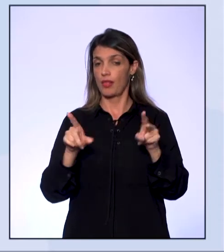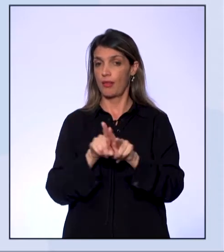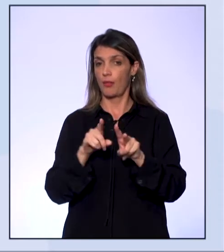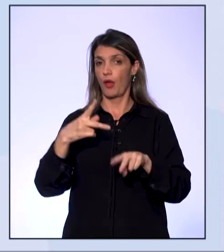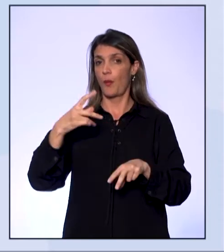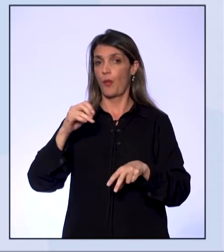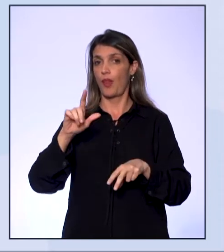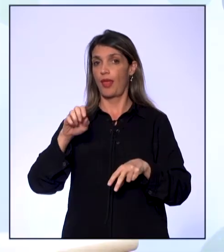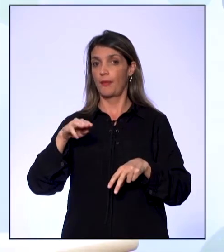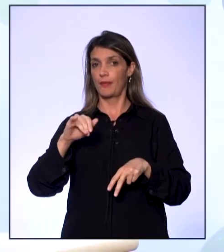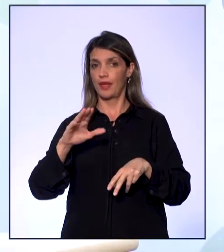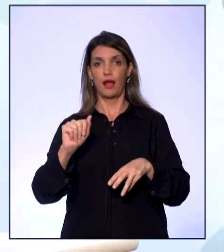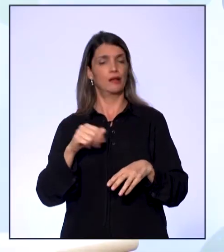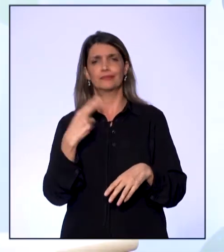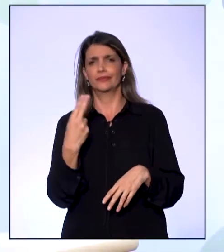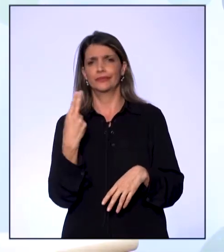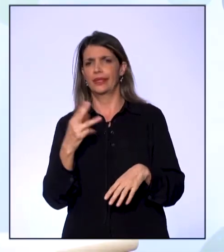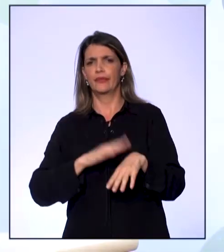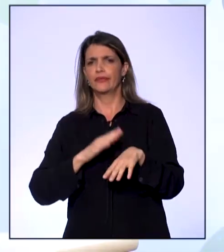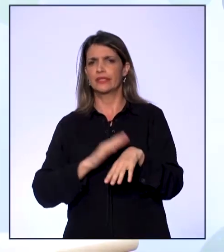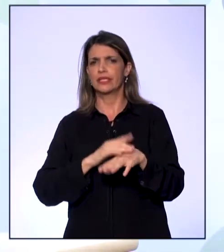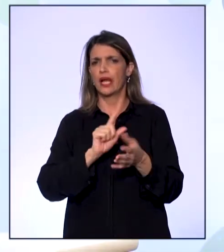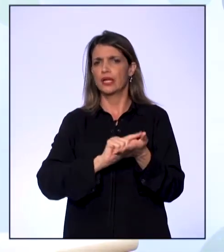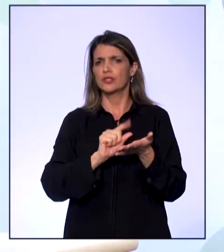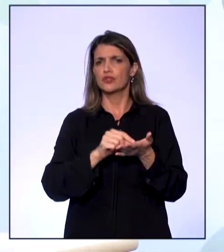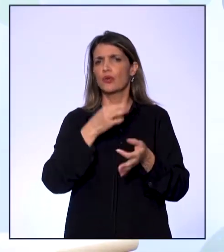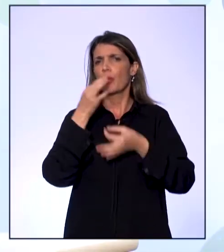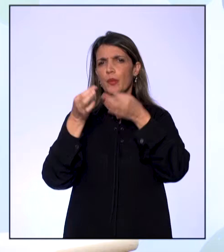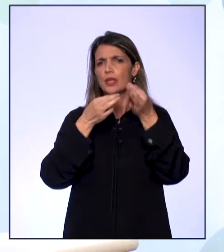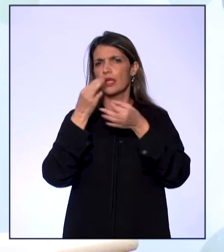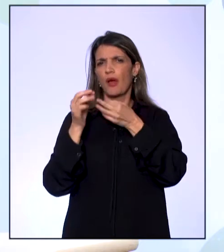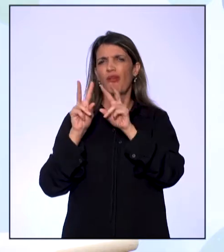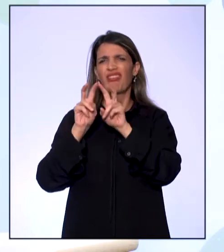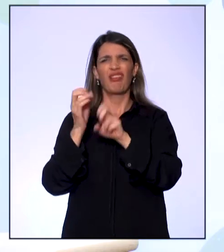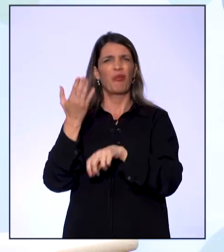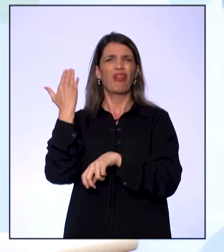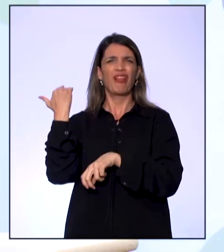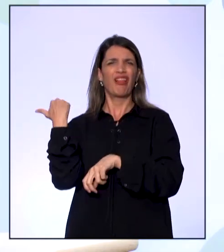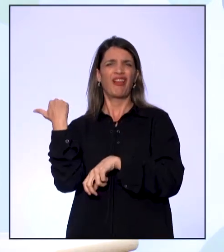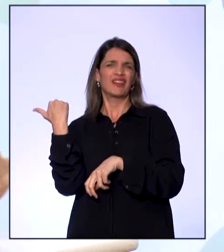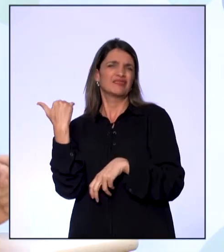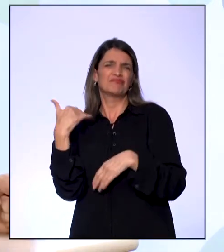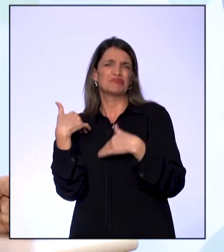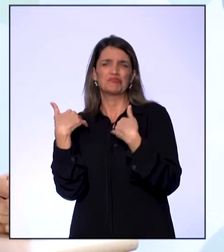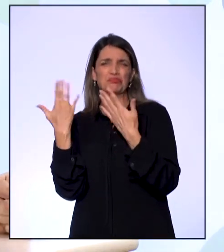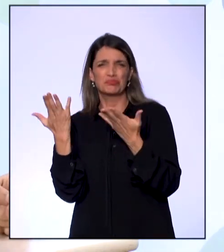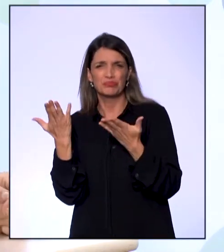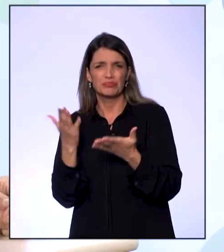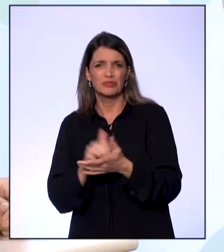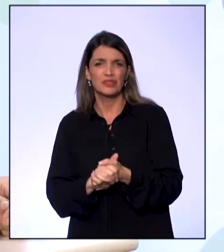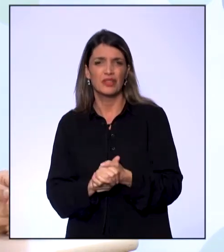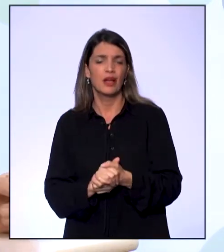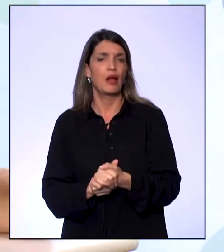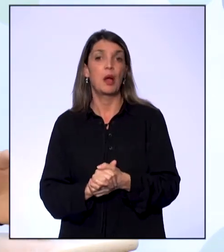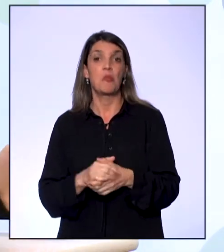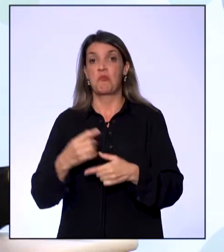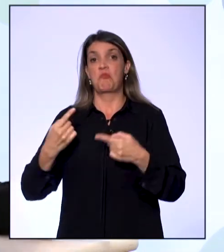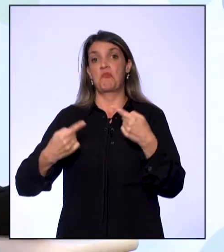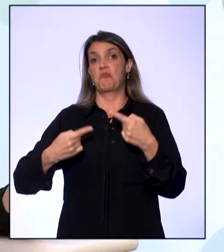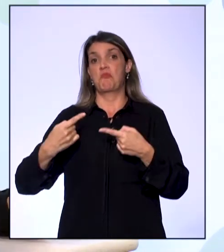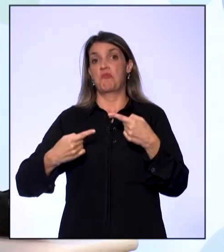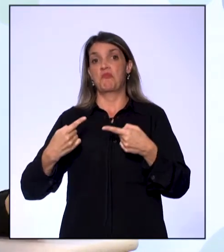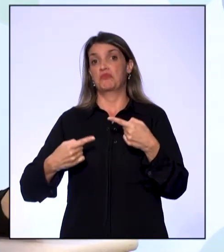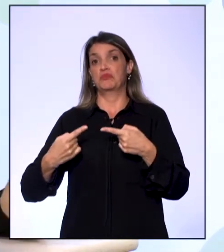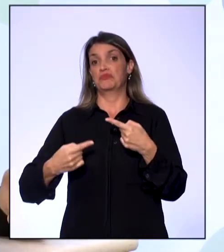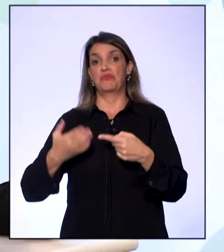dá para fazer artigo de opinião se você vai pensar em temas que foram passados. Então não interessa, no passado, qual que era a grande polêmica? Se o vestido